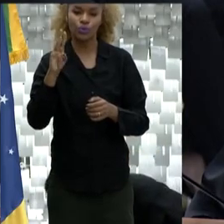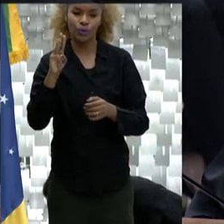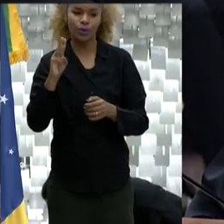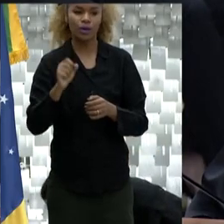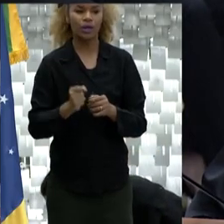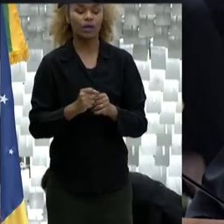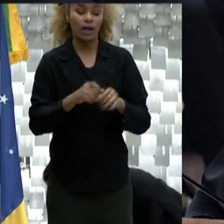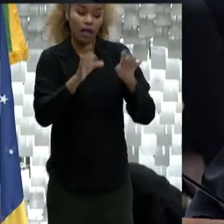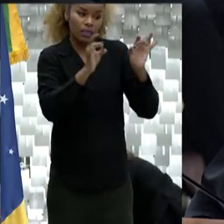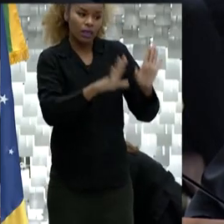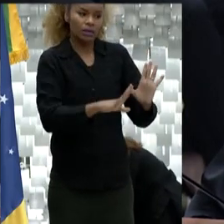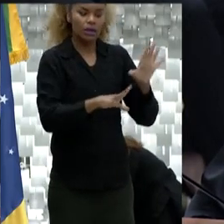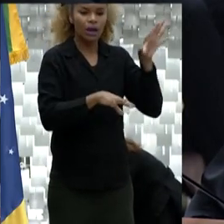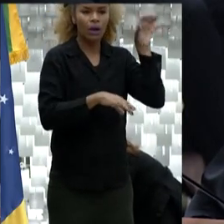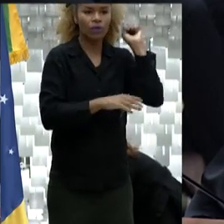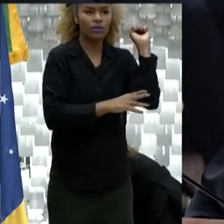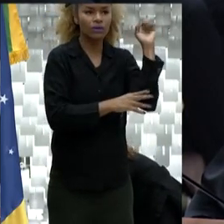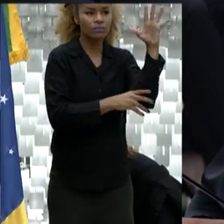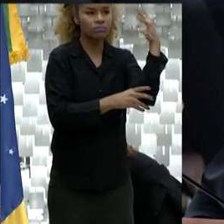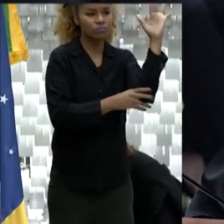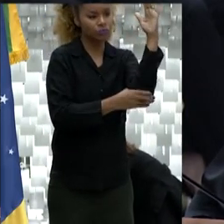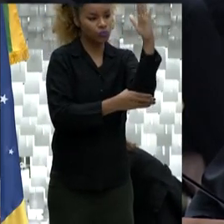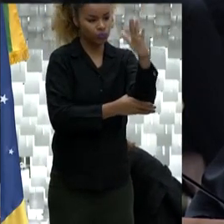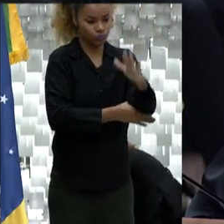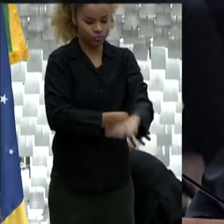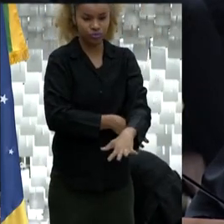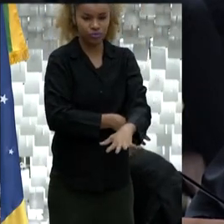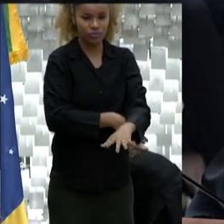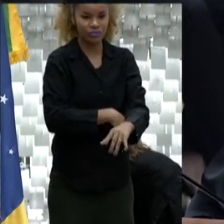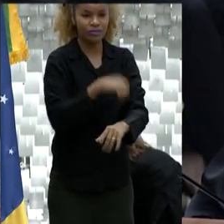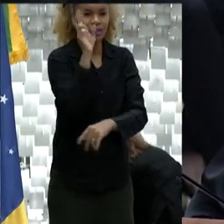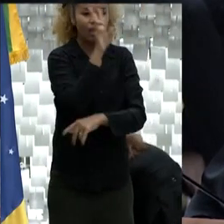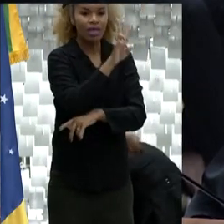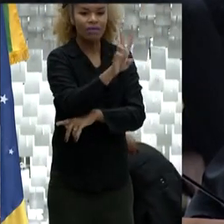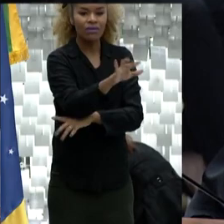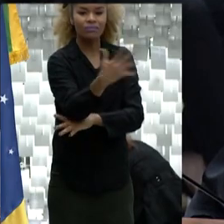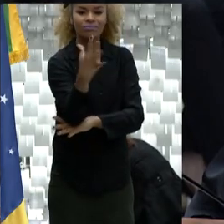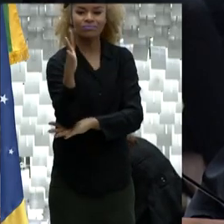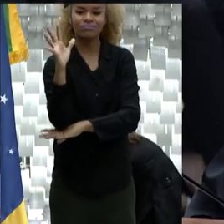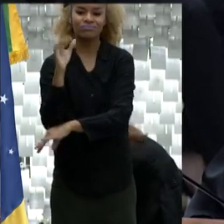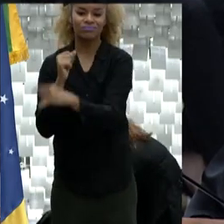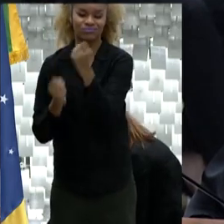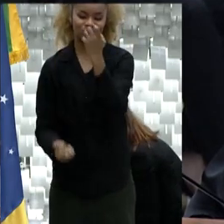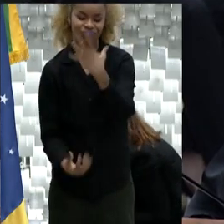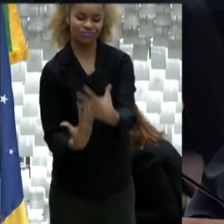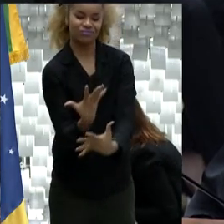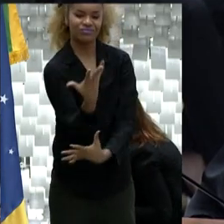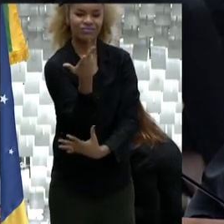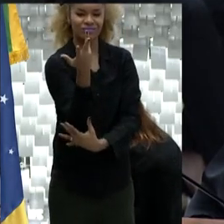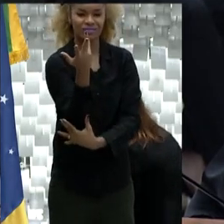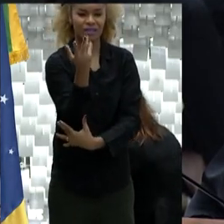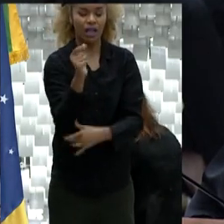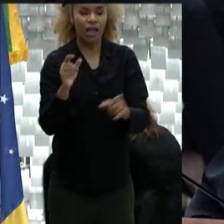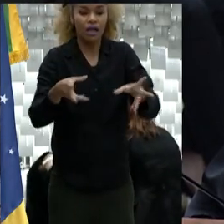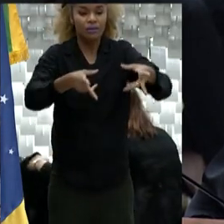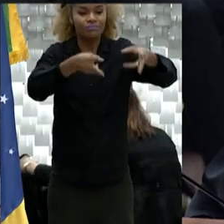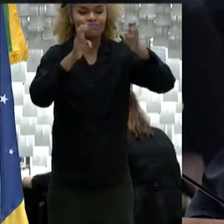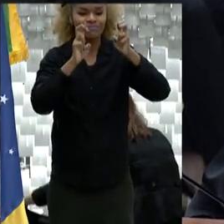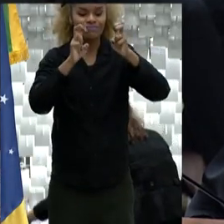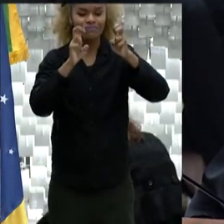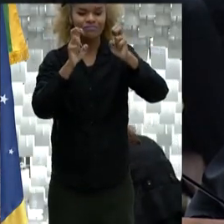a árvore que cai para ver a floresta que nasce. Essa